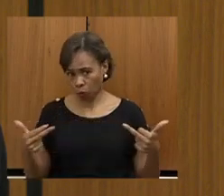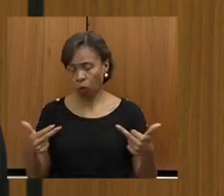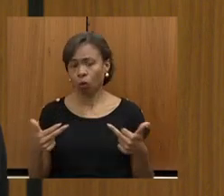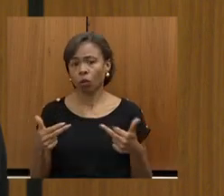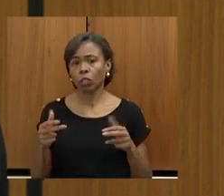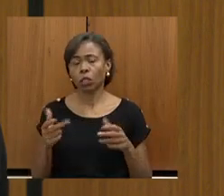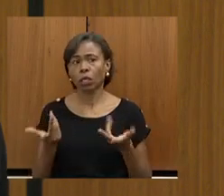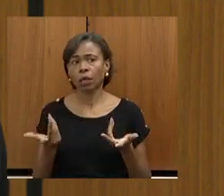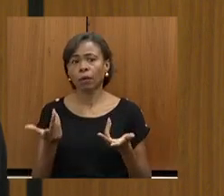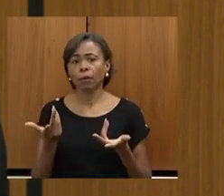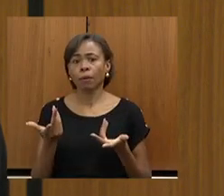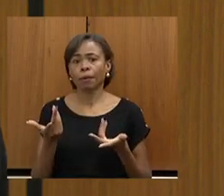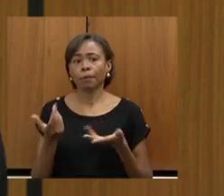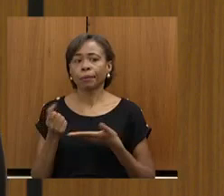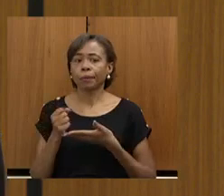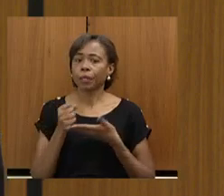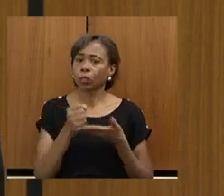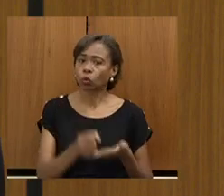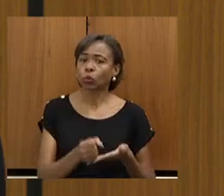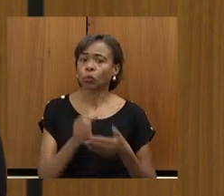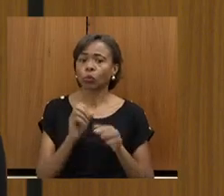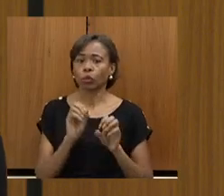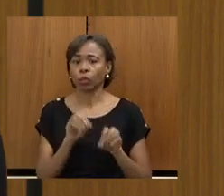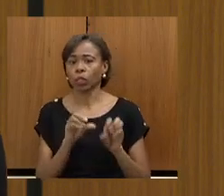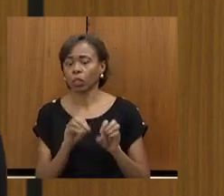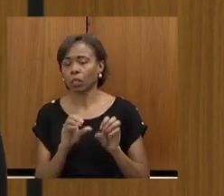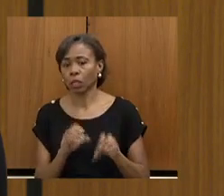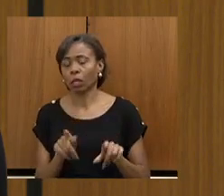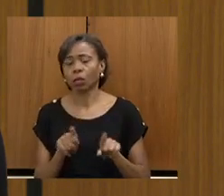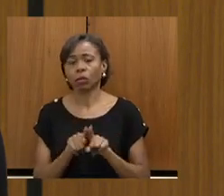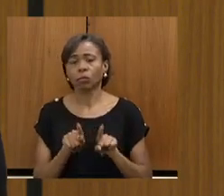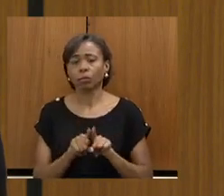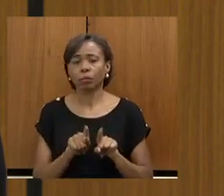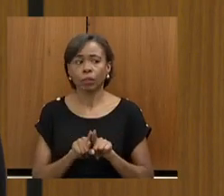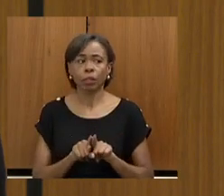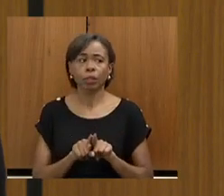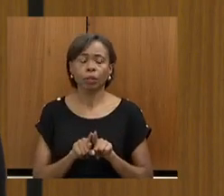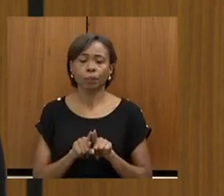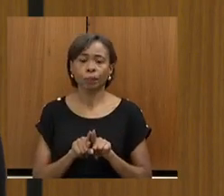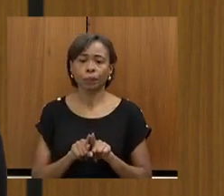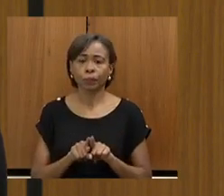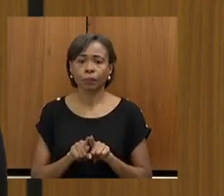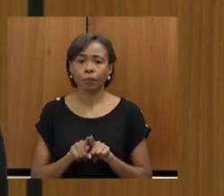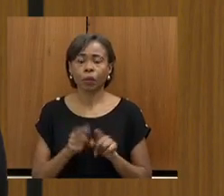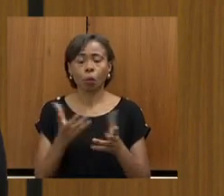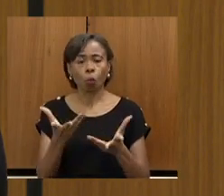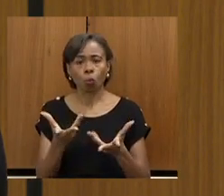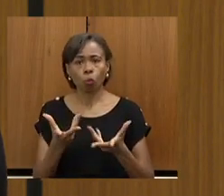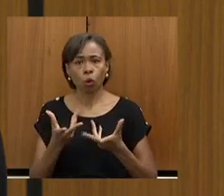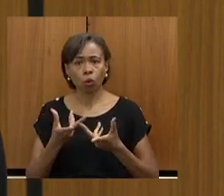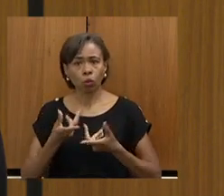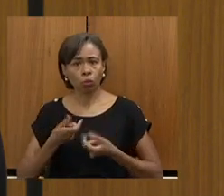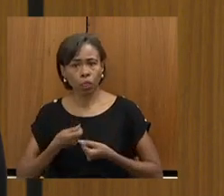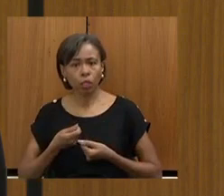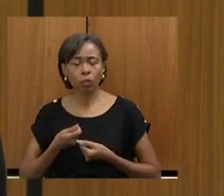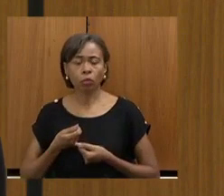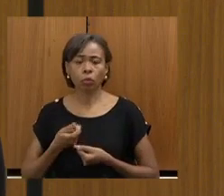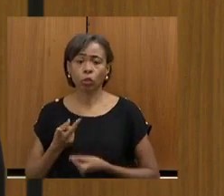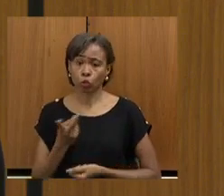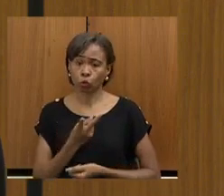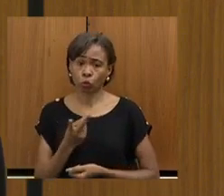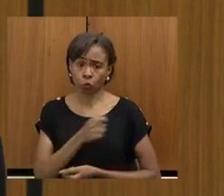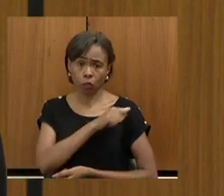prestação do serviço educacional e a prestação do serviço e o acolhimento dessas crianças